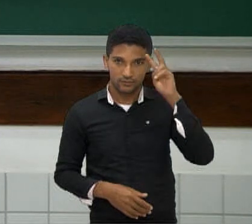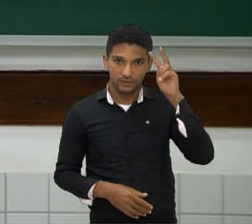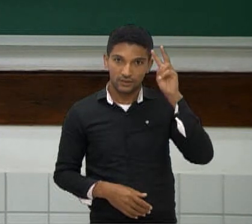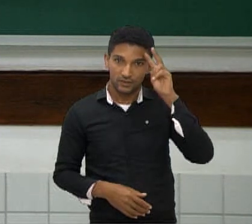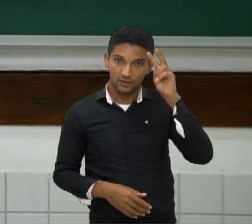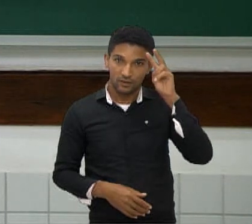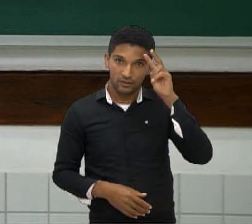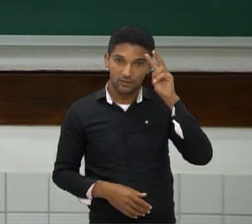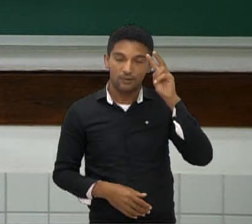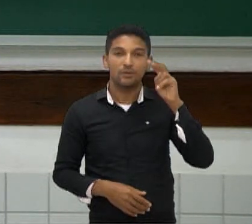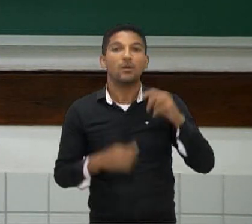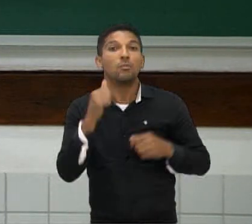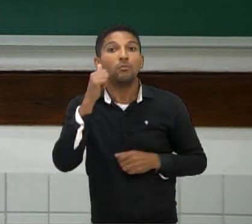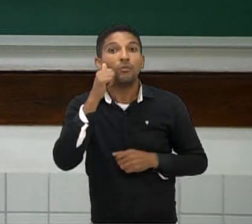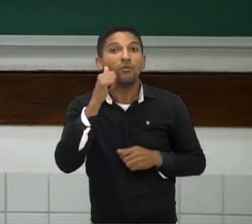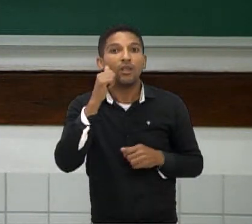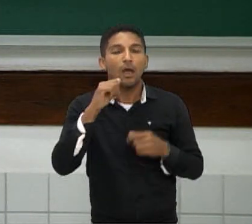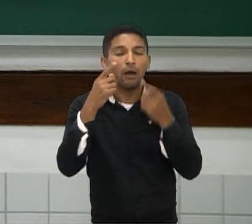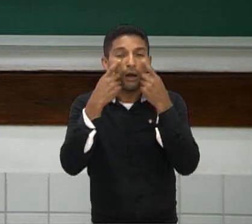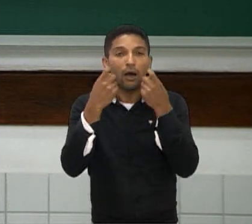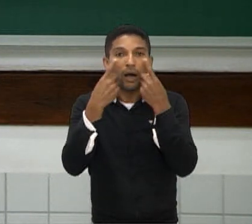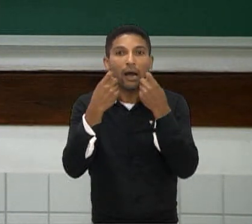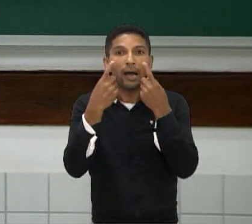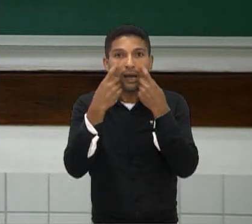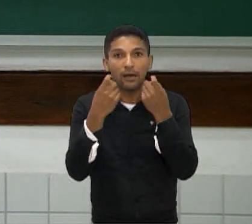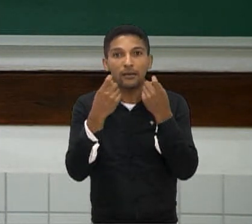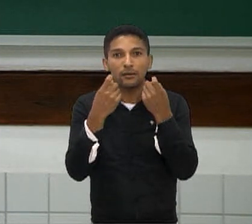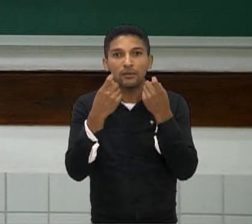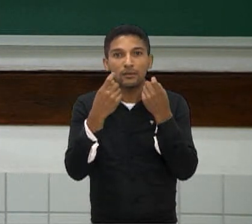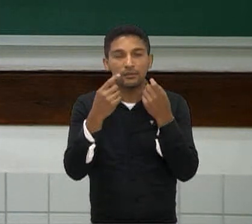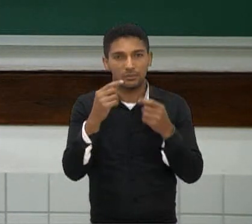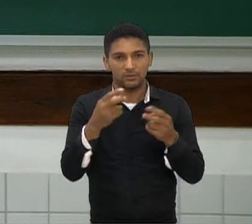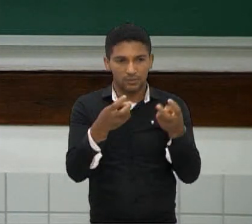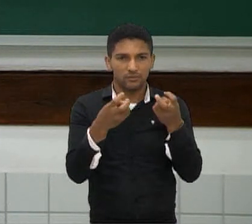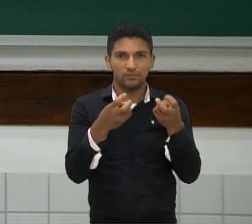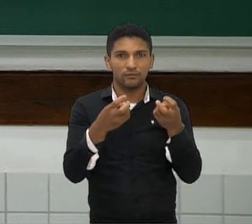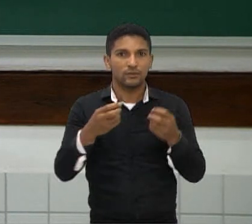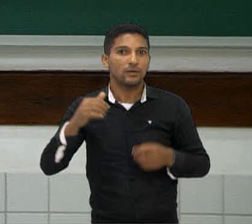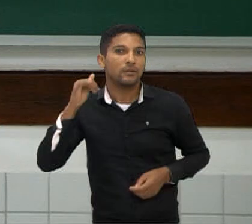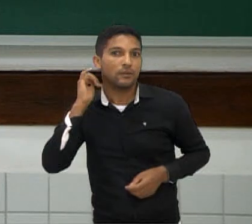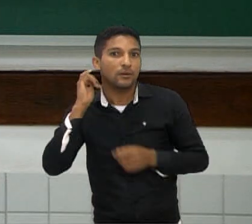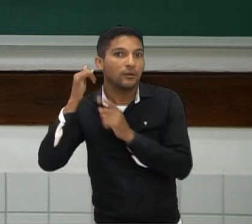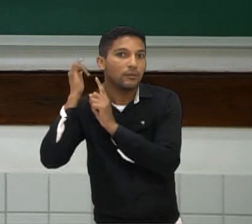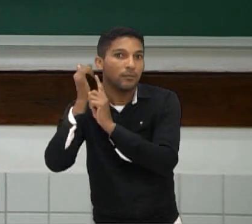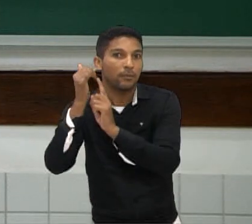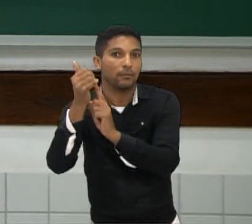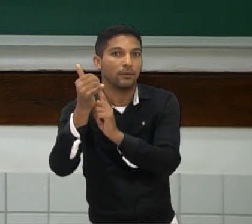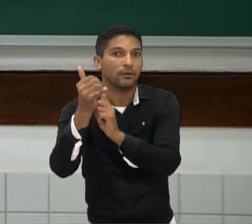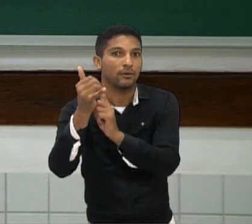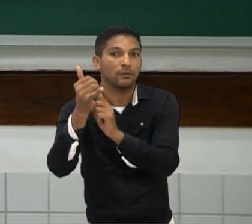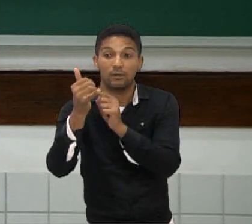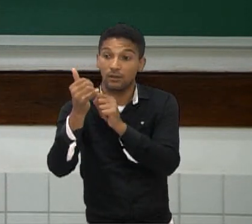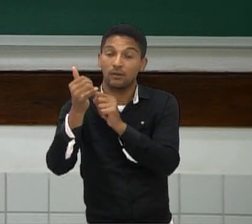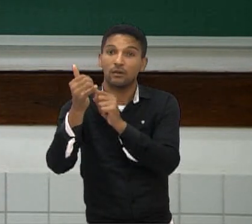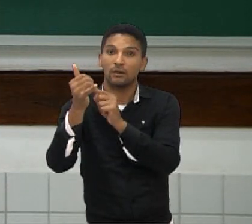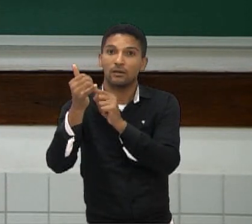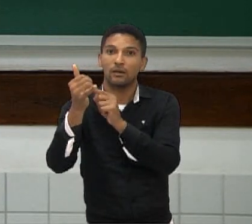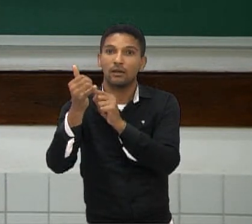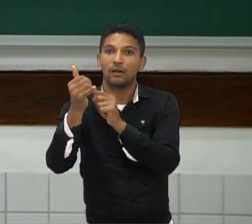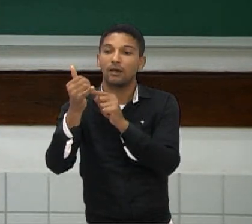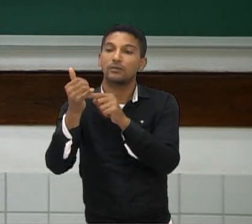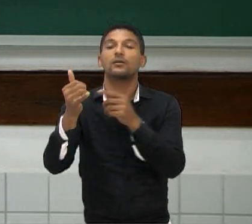dos indígenas, da conquista dos espanhóis. A gente, através da lenda, a gente